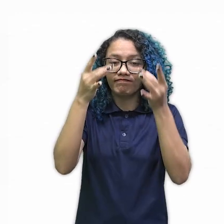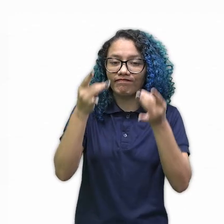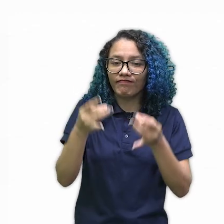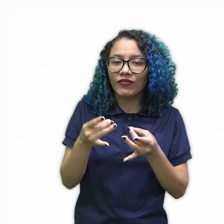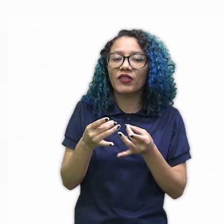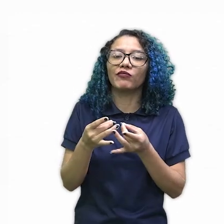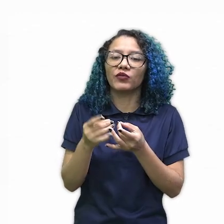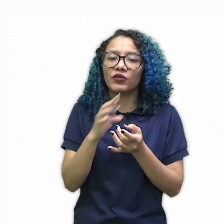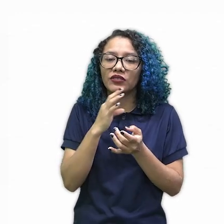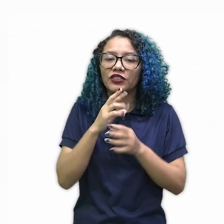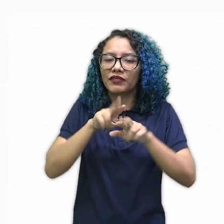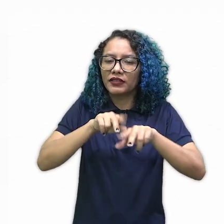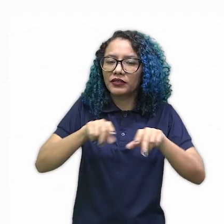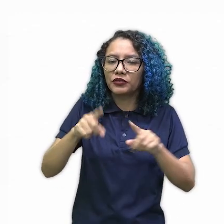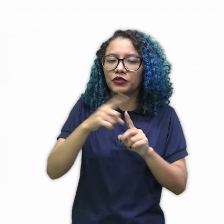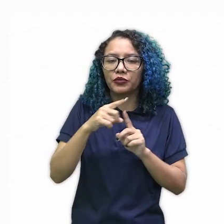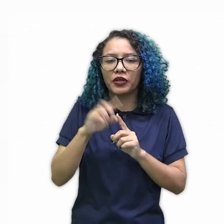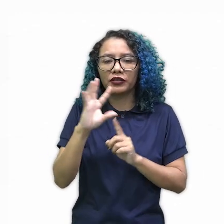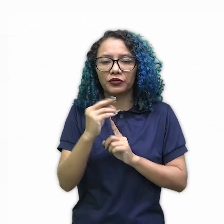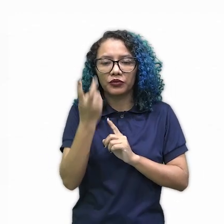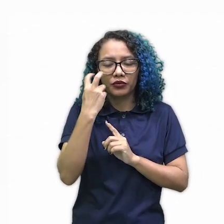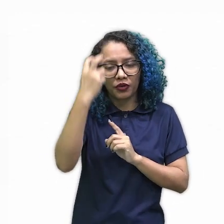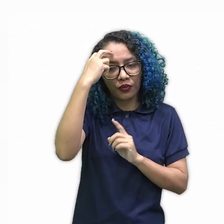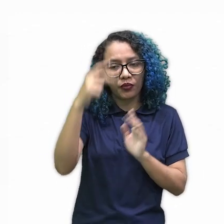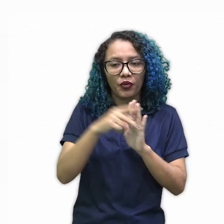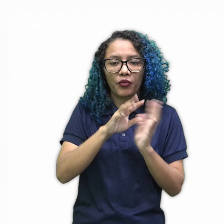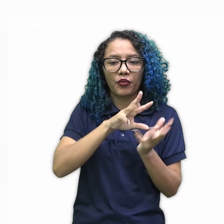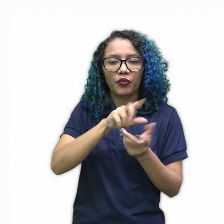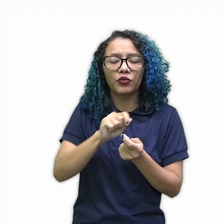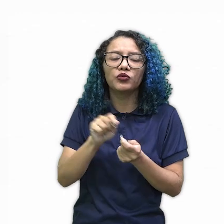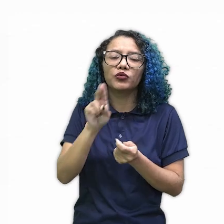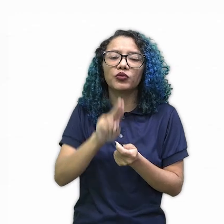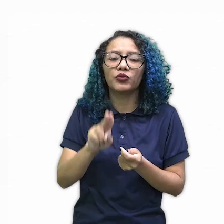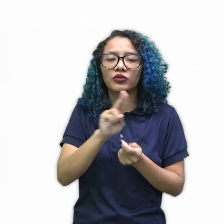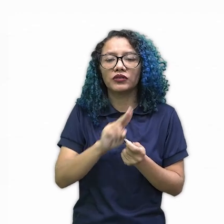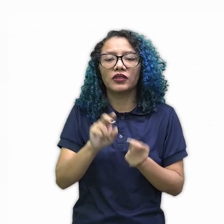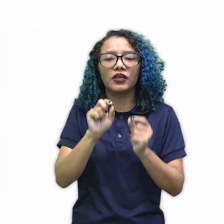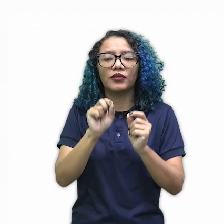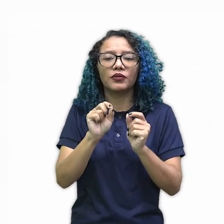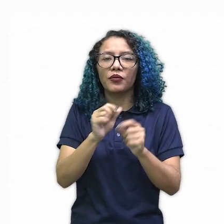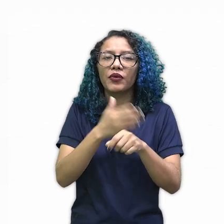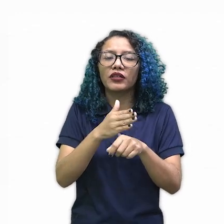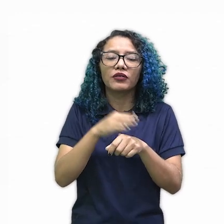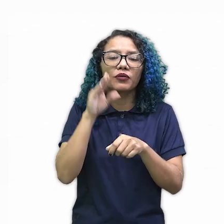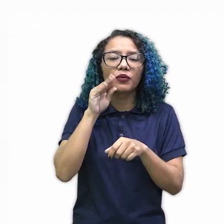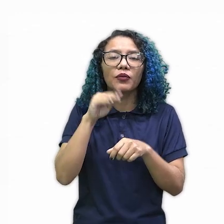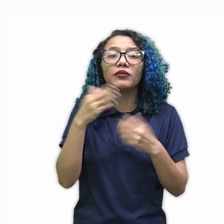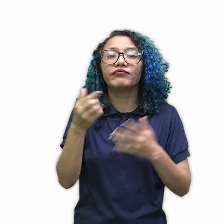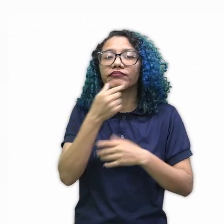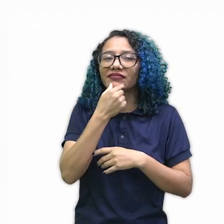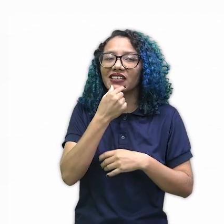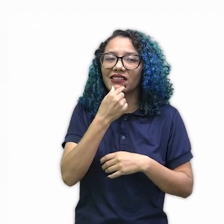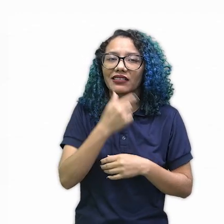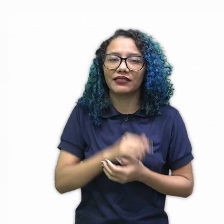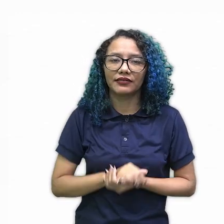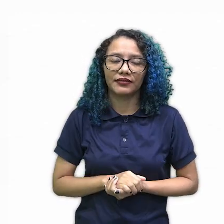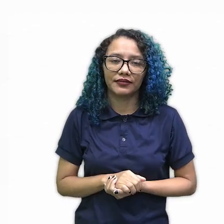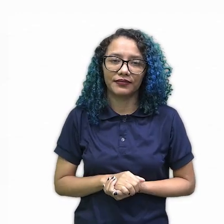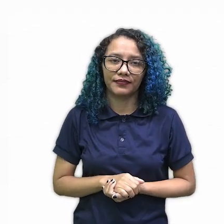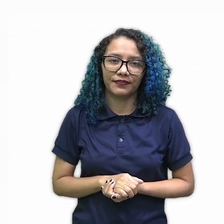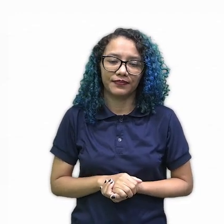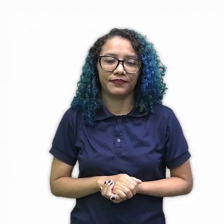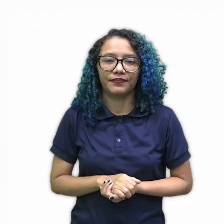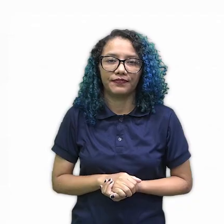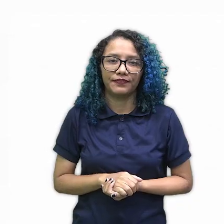diversas manifestações artísticas e culturais do mundo, utilizando-as como ferramentas de prática da oralidade em